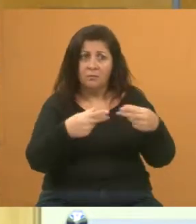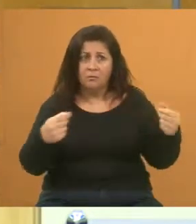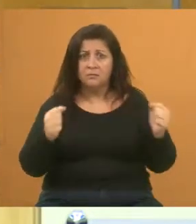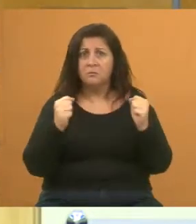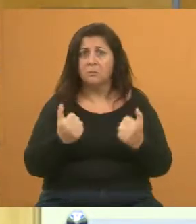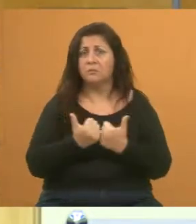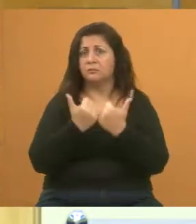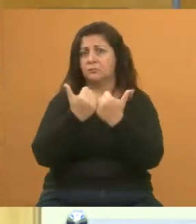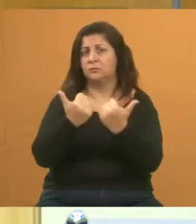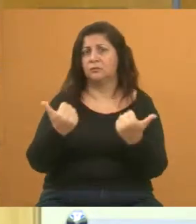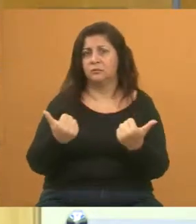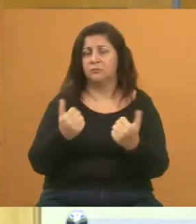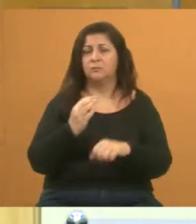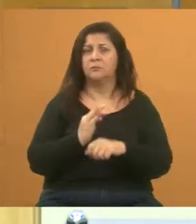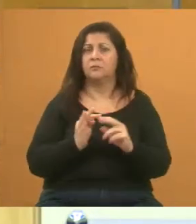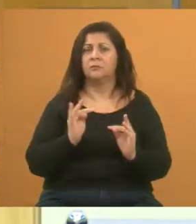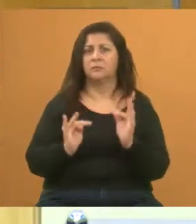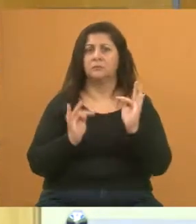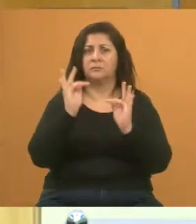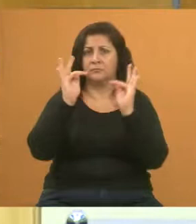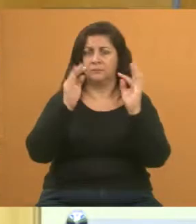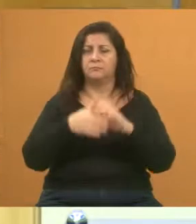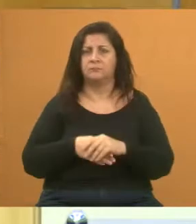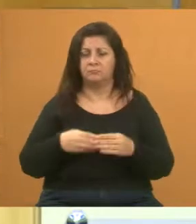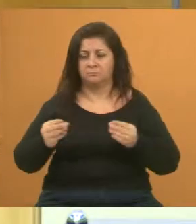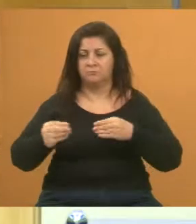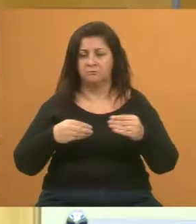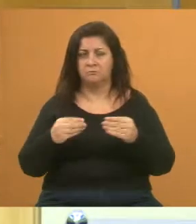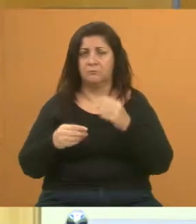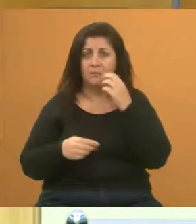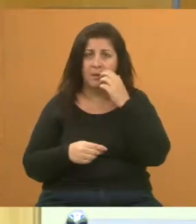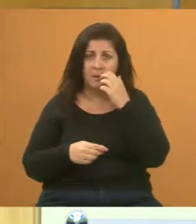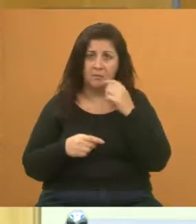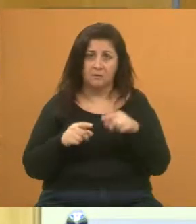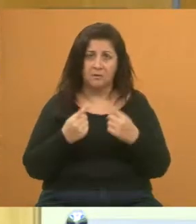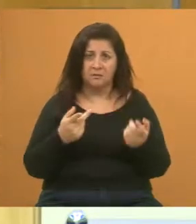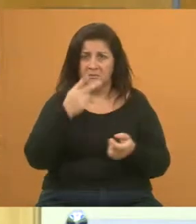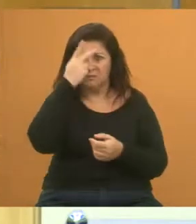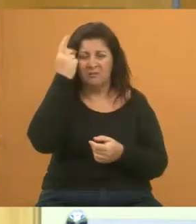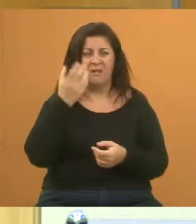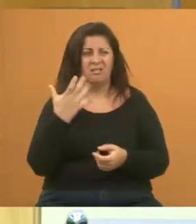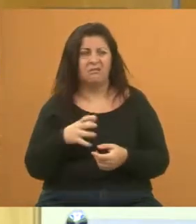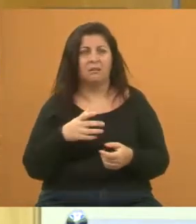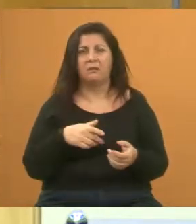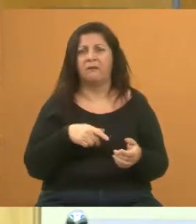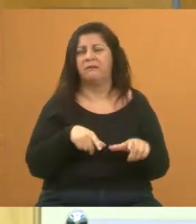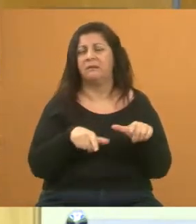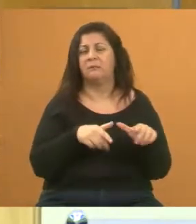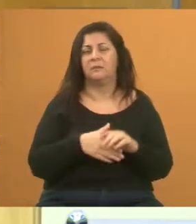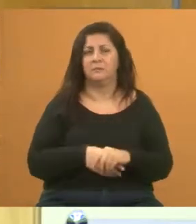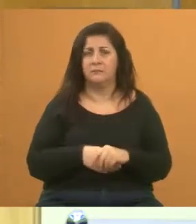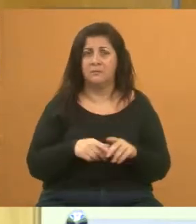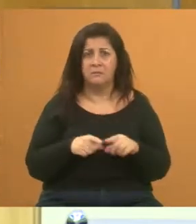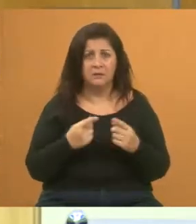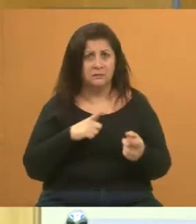substituição da tecnologia do plástico. É que o pessoal hoje não quer se esgotar muito nisso. Mas temos muitas pesquisas,